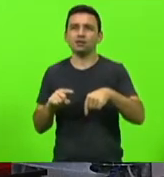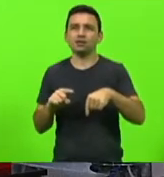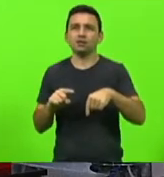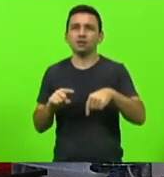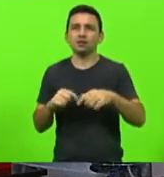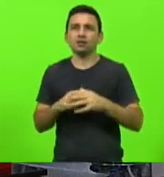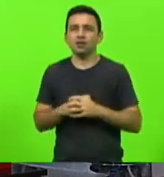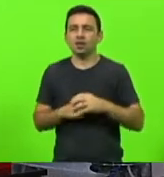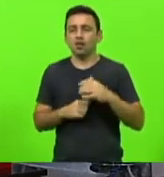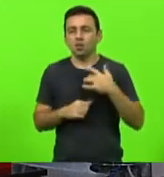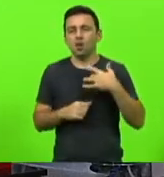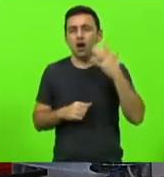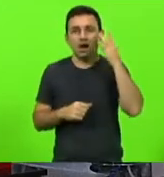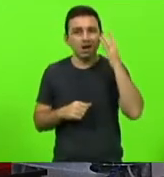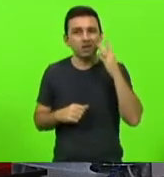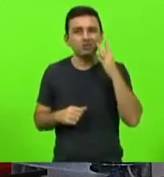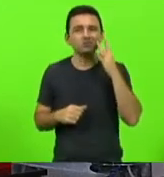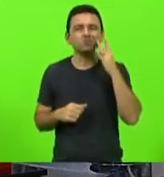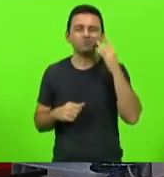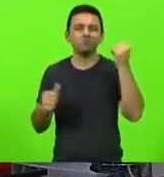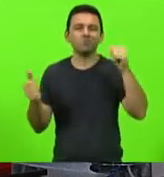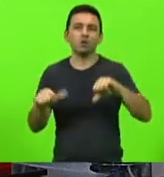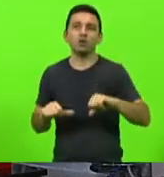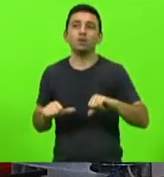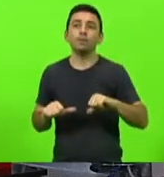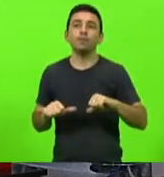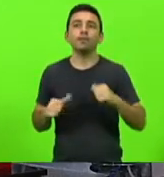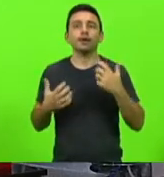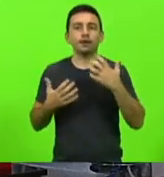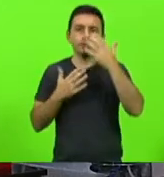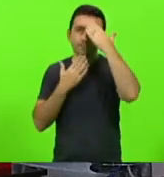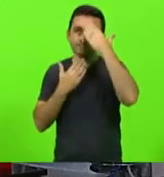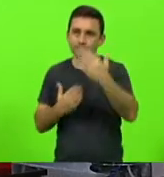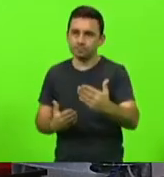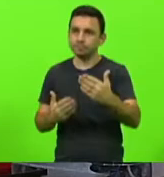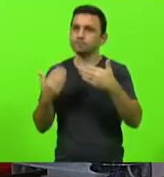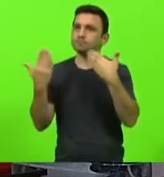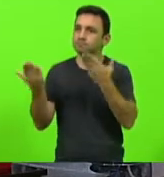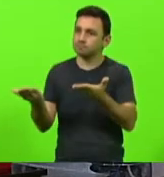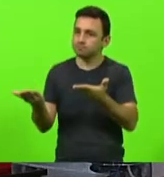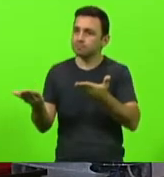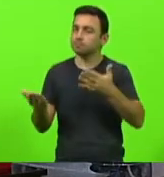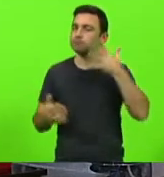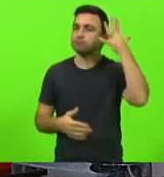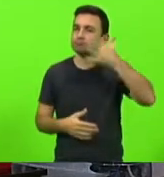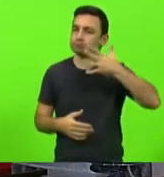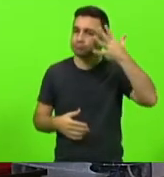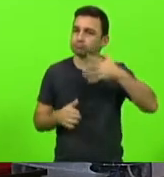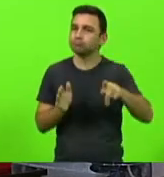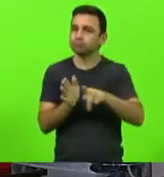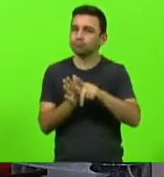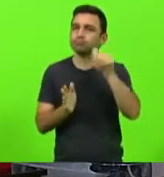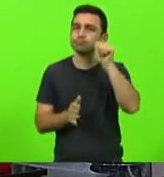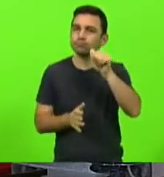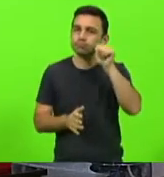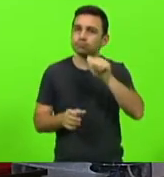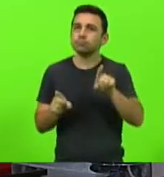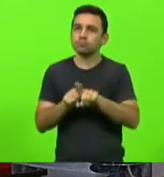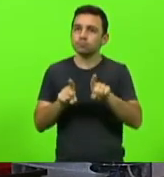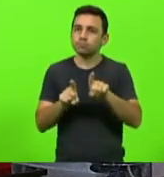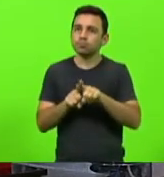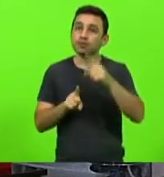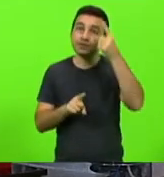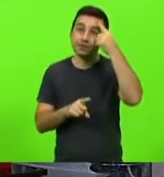que ele é. Entende? Agora, queria agradecer suas palavras sobre as mulheres e também queria lembrar que a